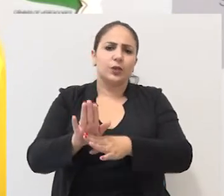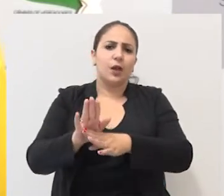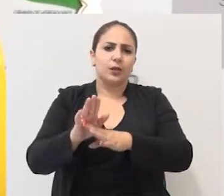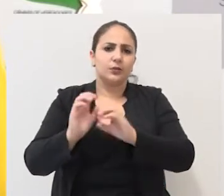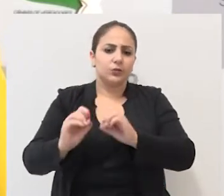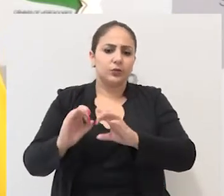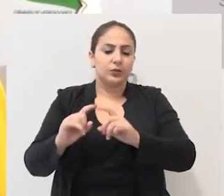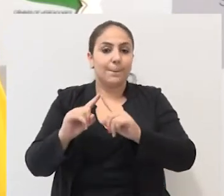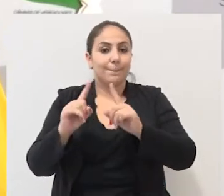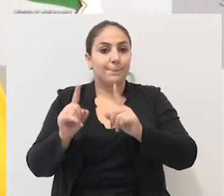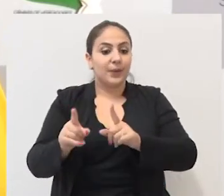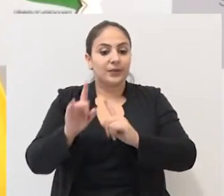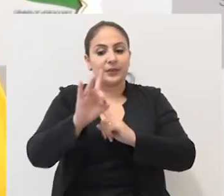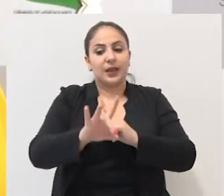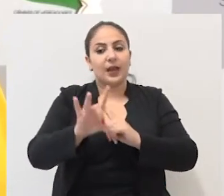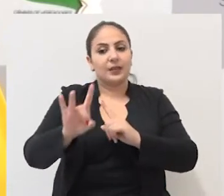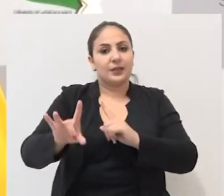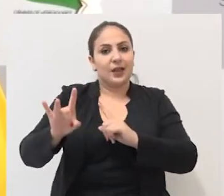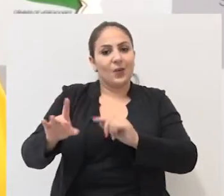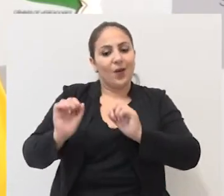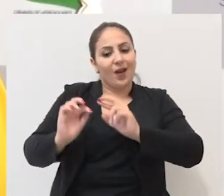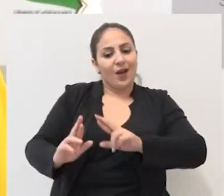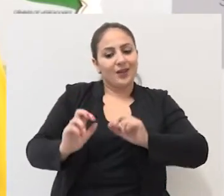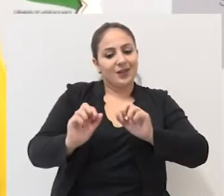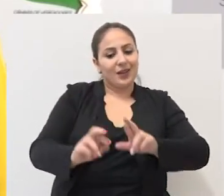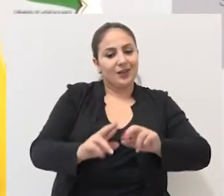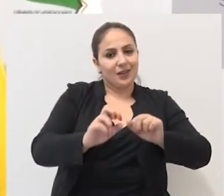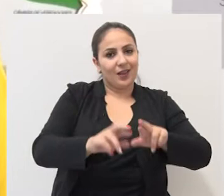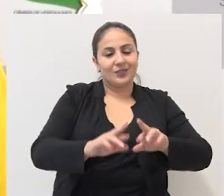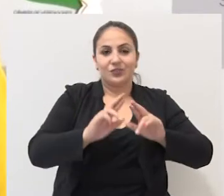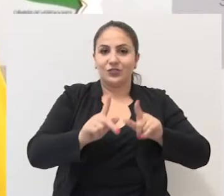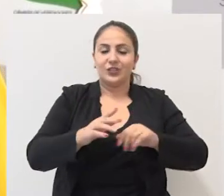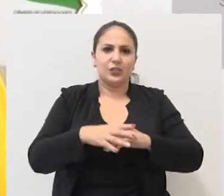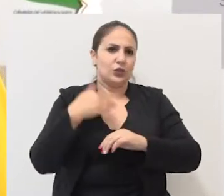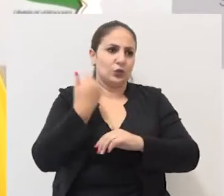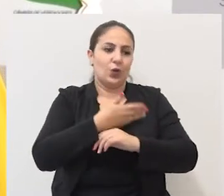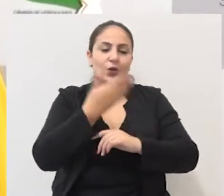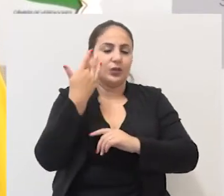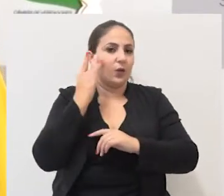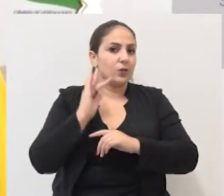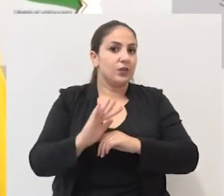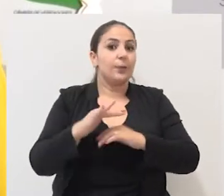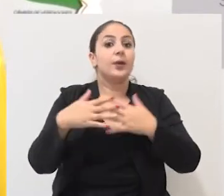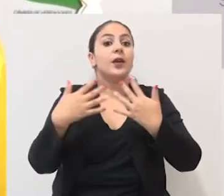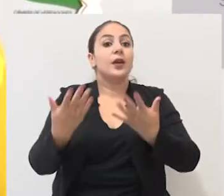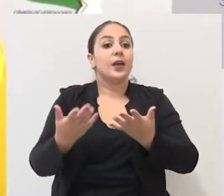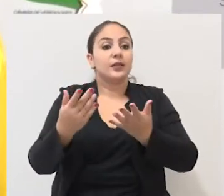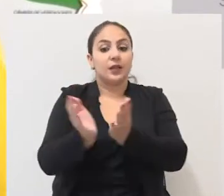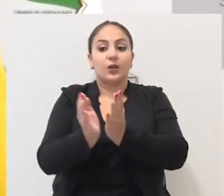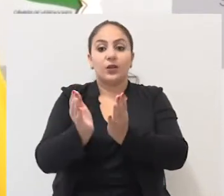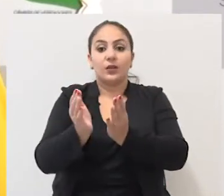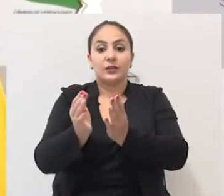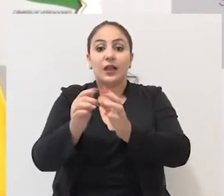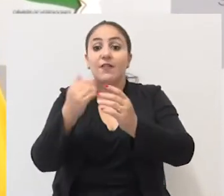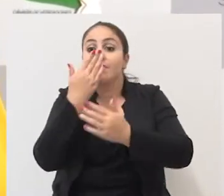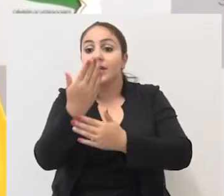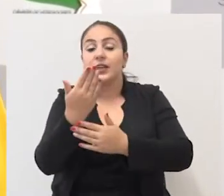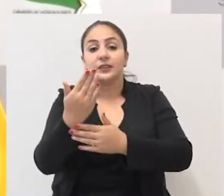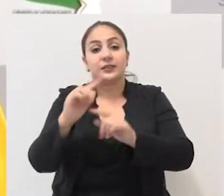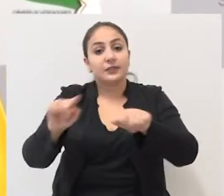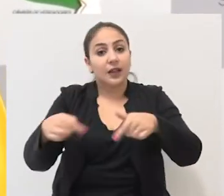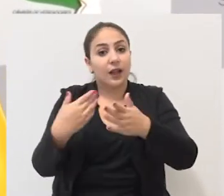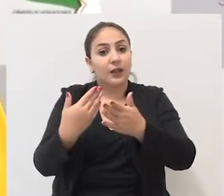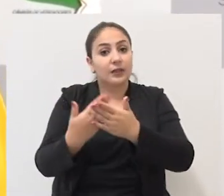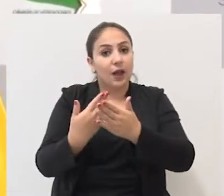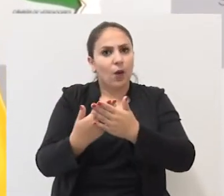na educação, porém cada um na sua área. Nós não sabemos quem está à frente da sala de aula, se é uma pessoa